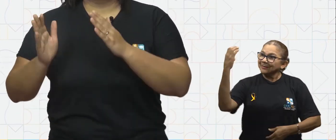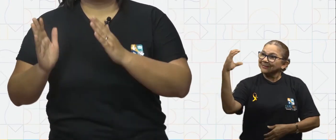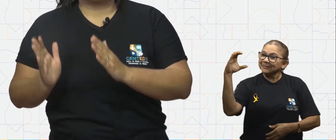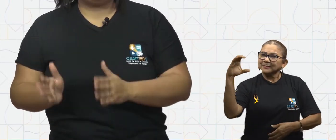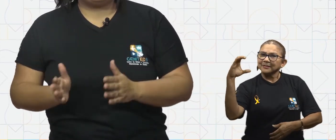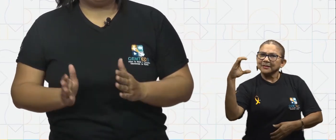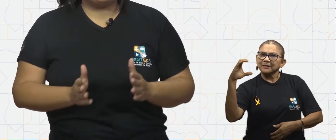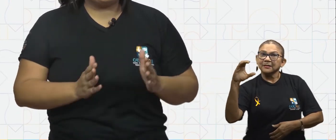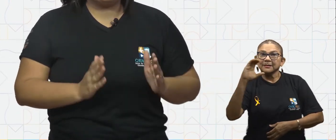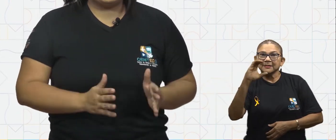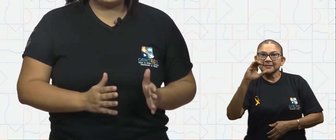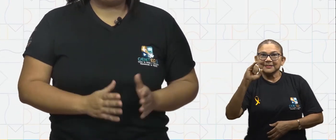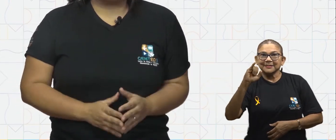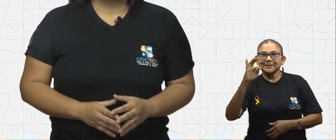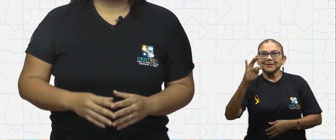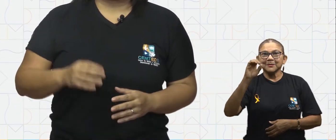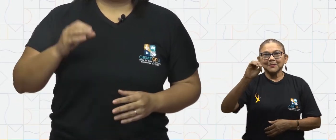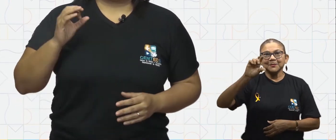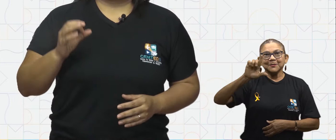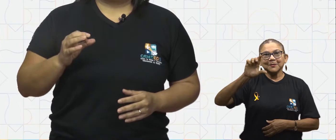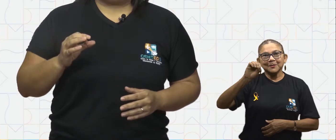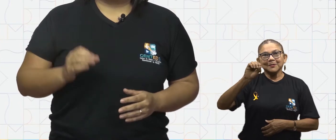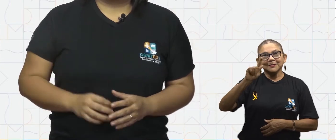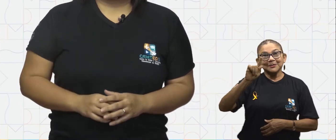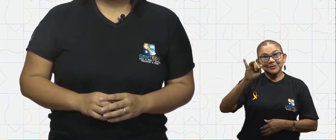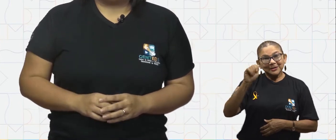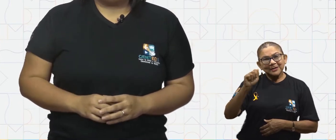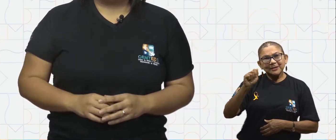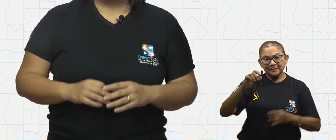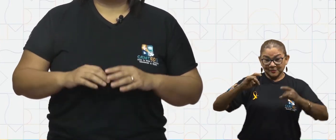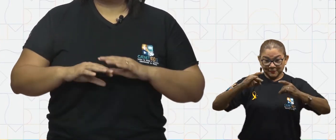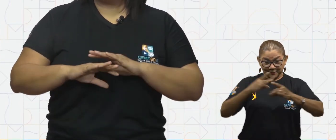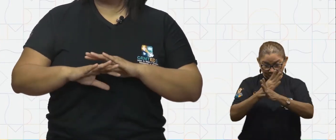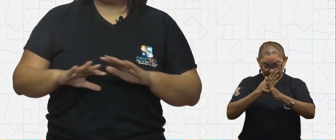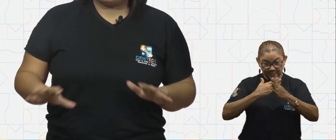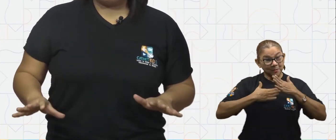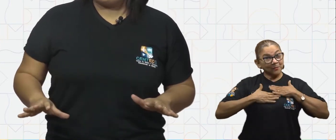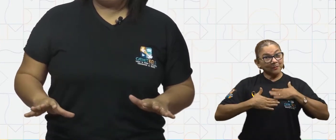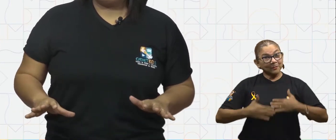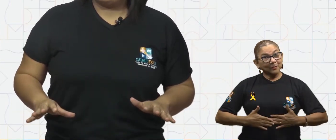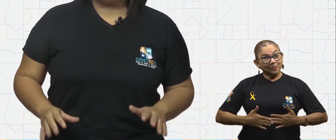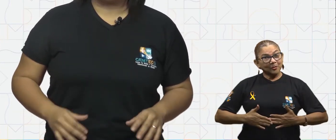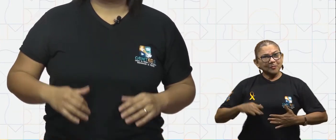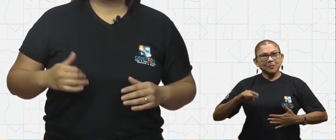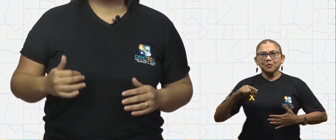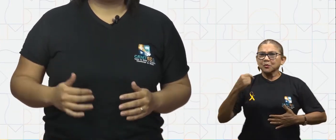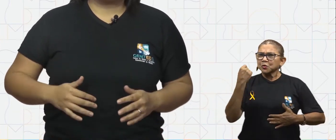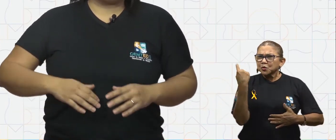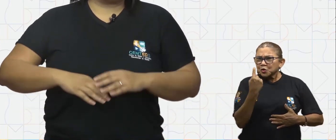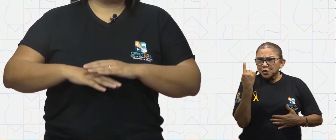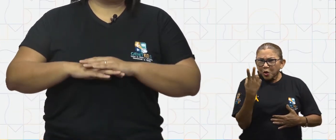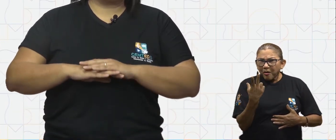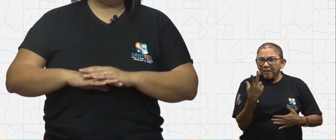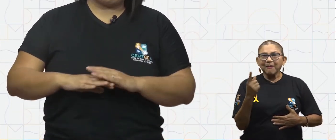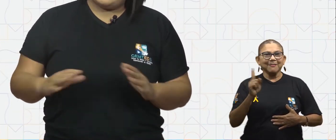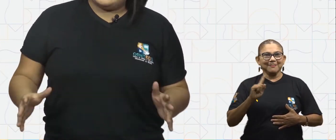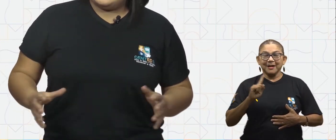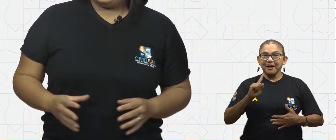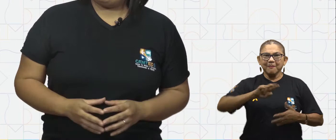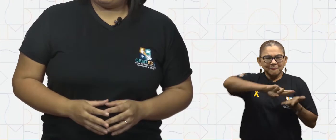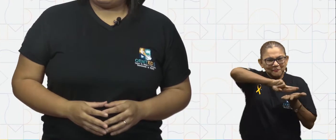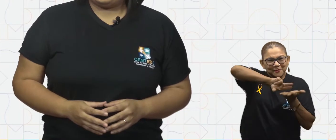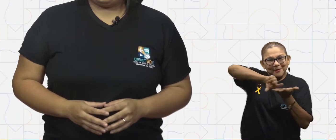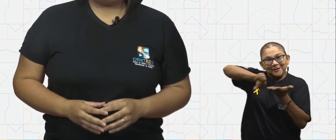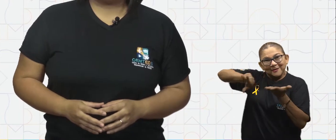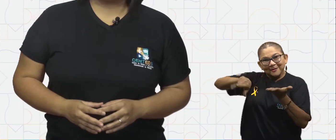de citologia. As células formam não só o corpo humano, mas também os demais